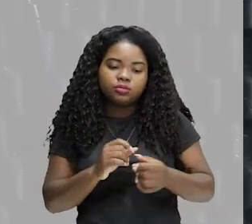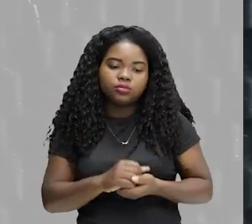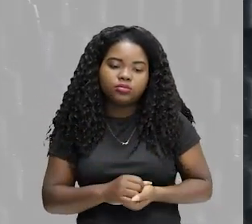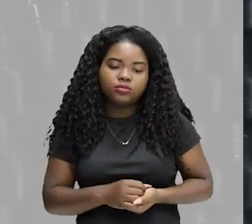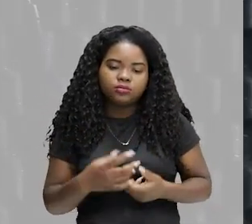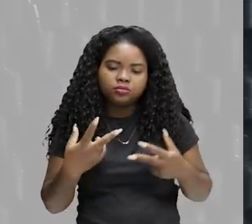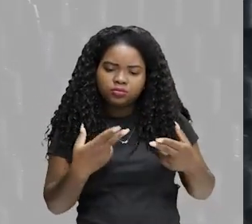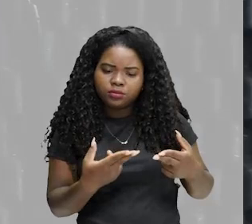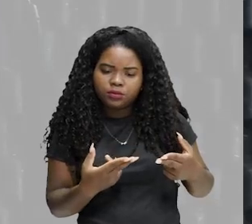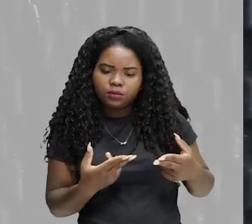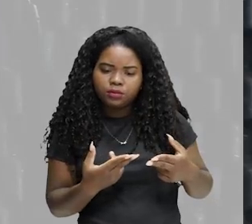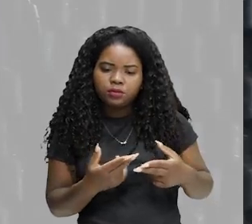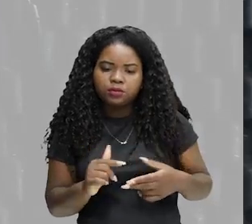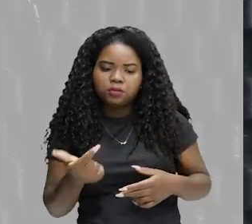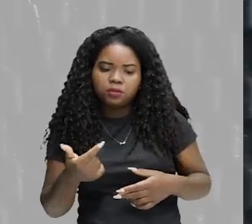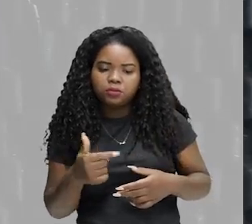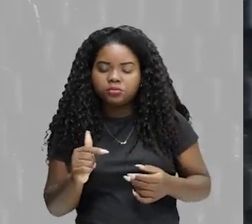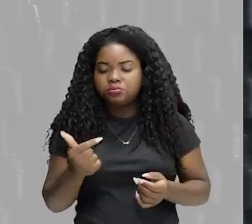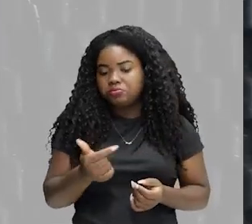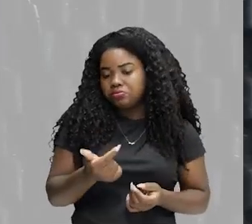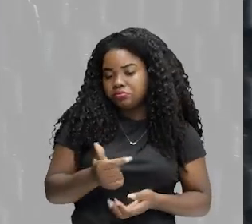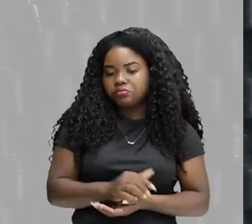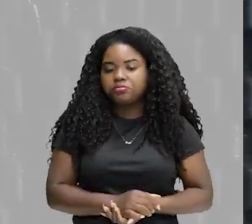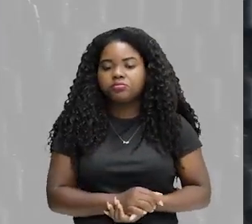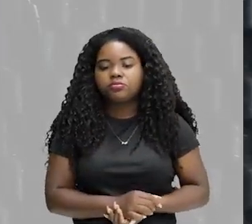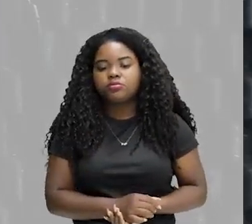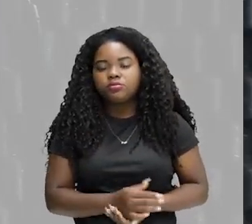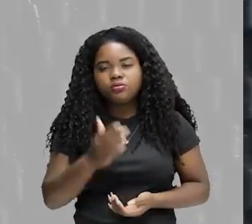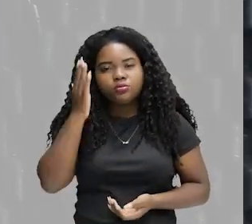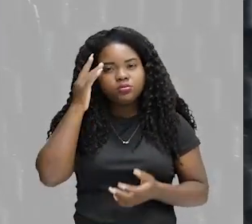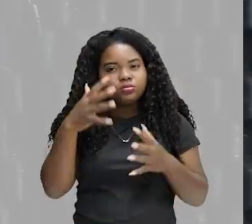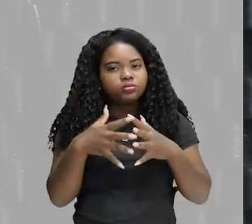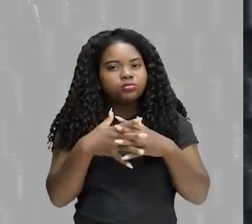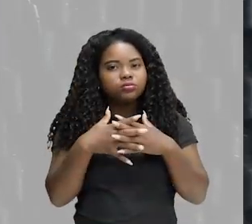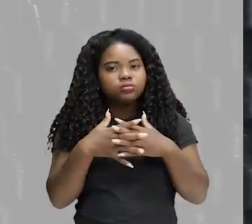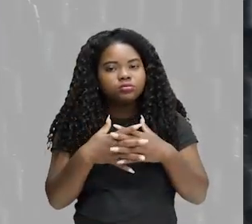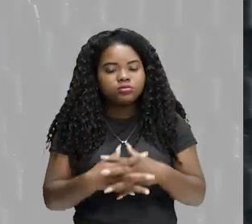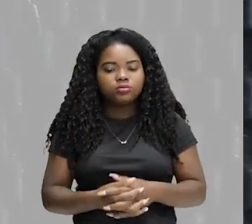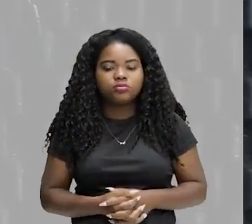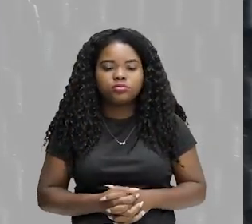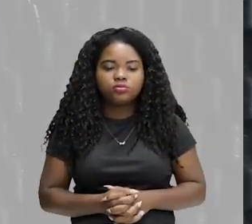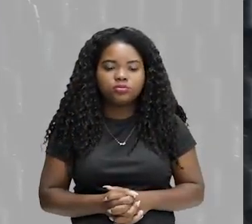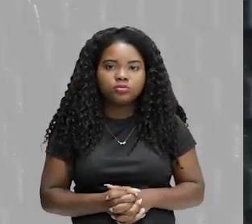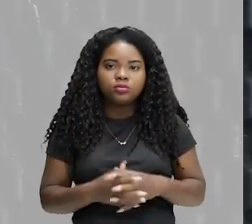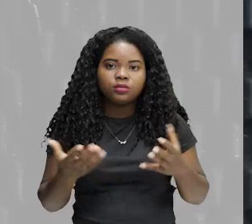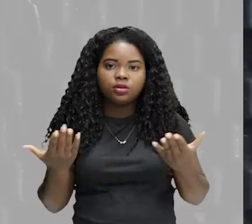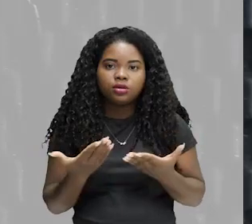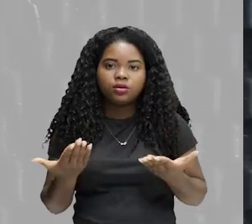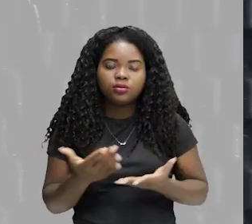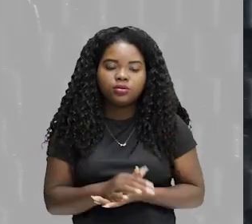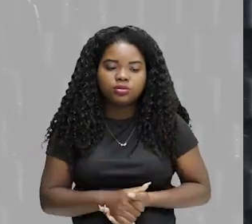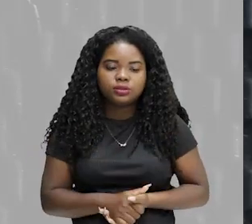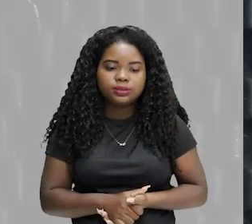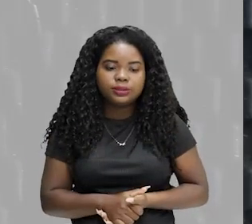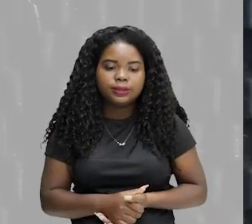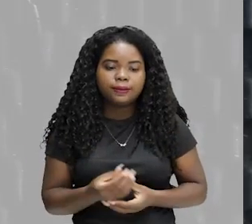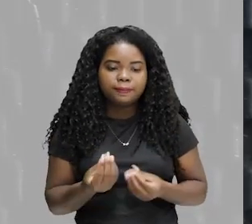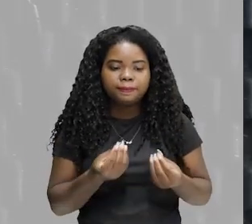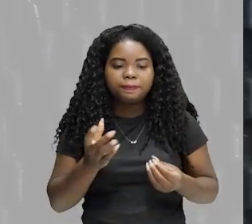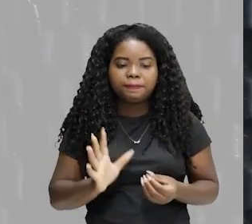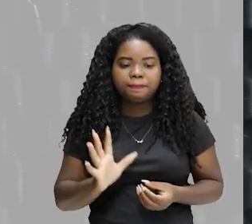o igual, a outra não tem. Eu não estou entendendo as opções. E agora, como é que vai